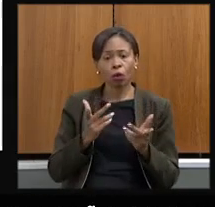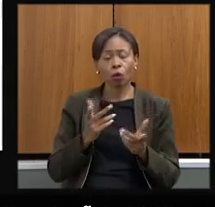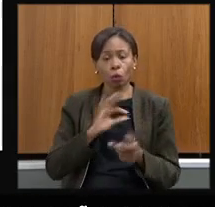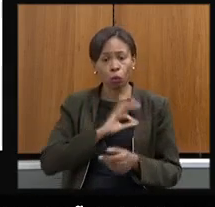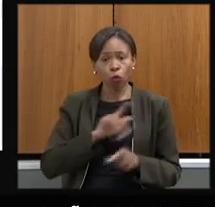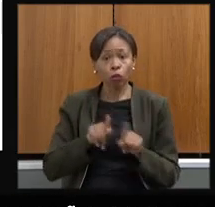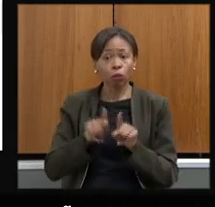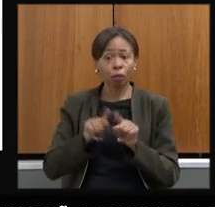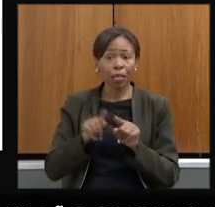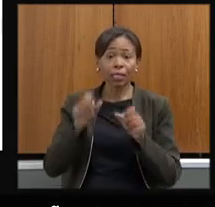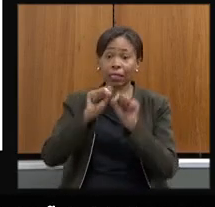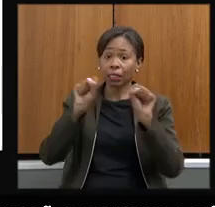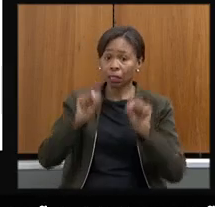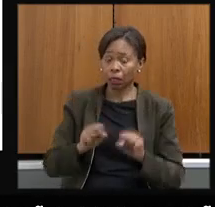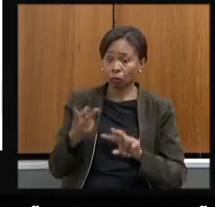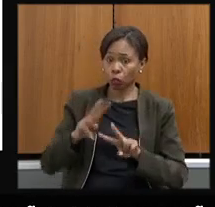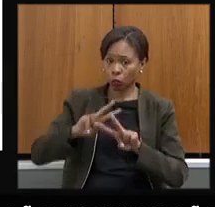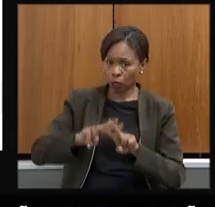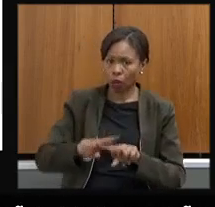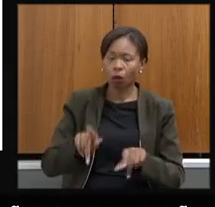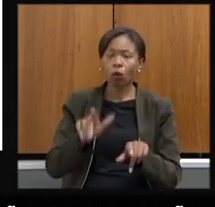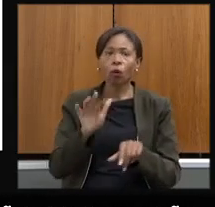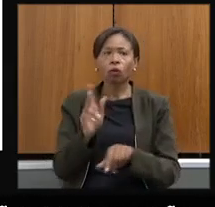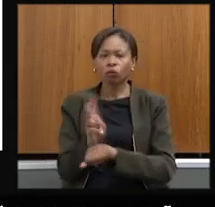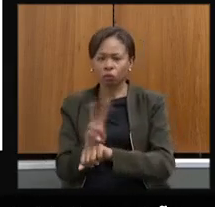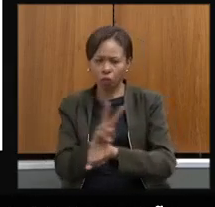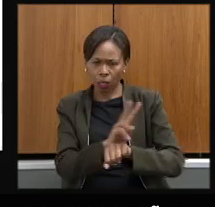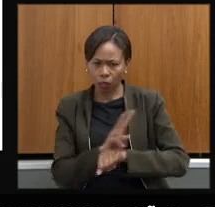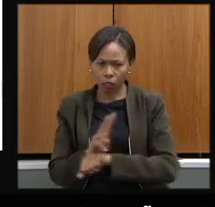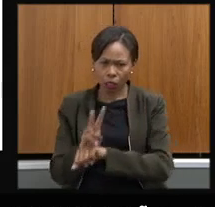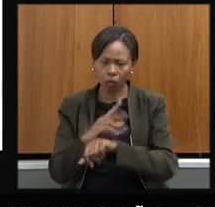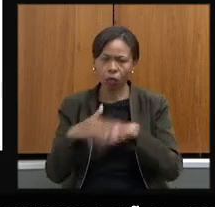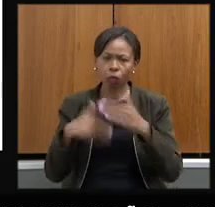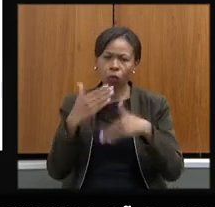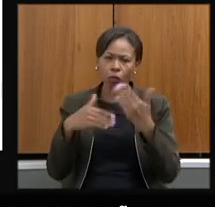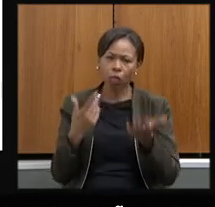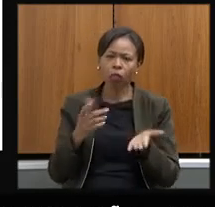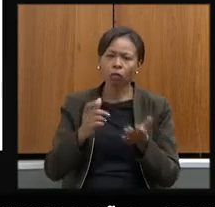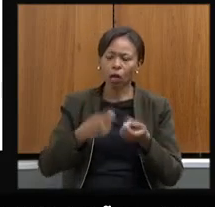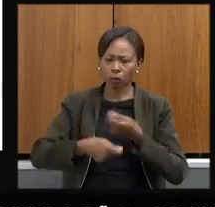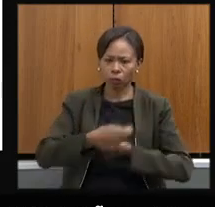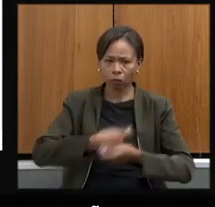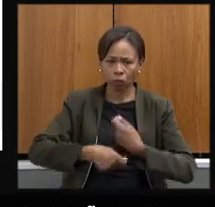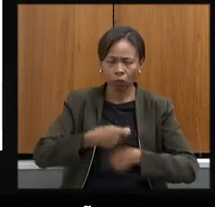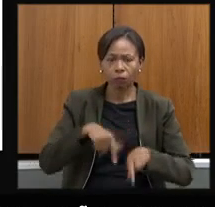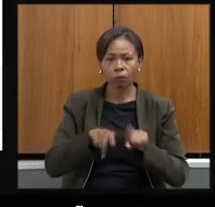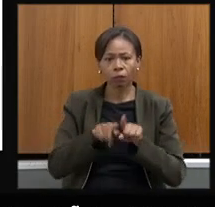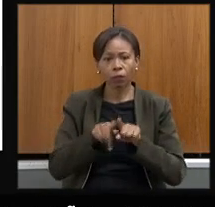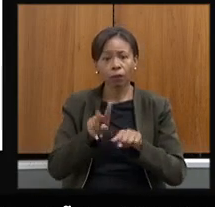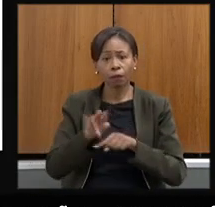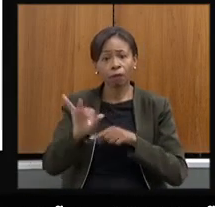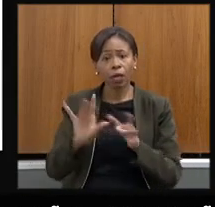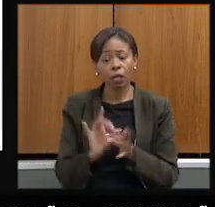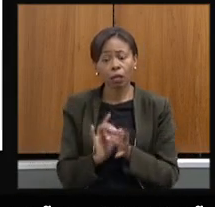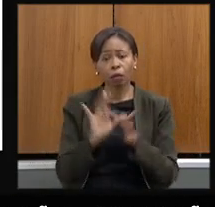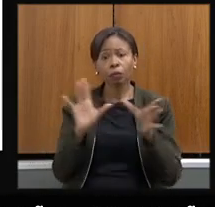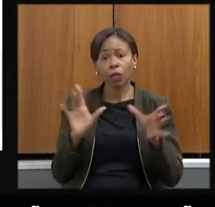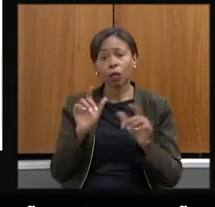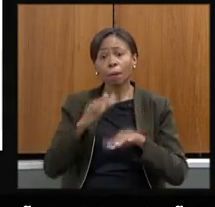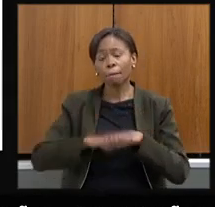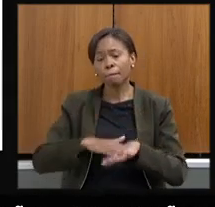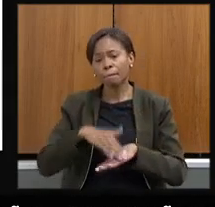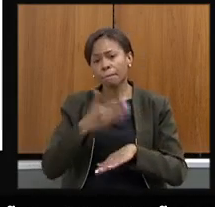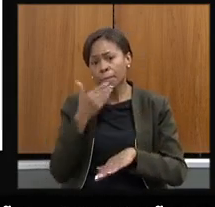prisional a fiscalização o sistema de fiscalização em processo administrativo que vai permitir uma